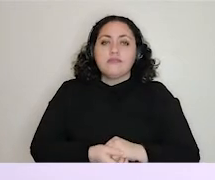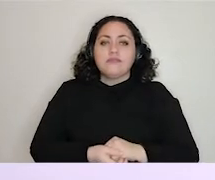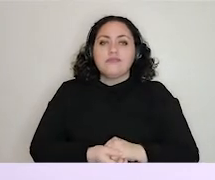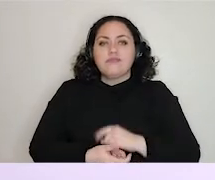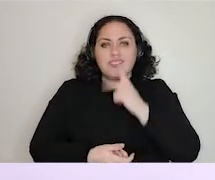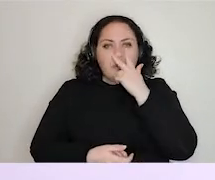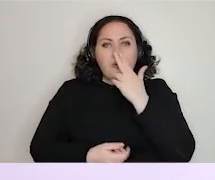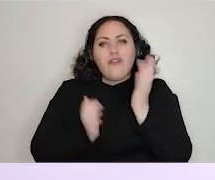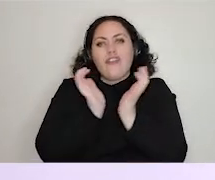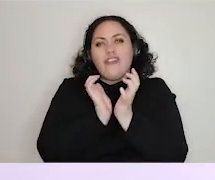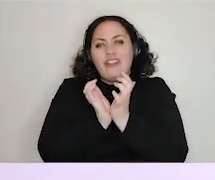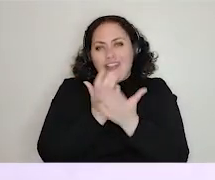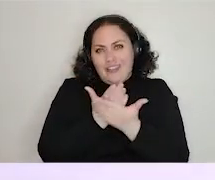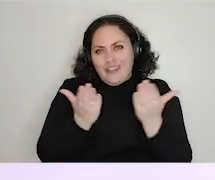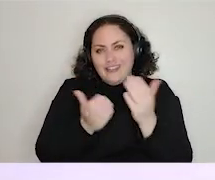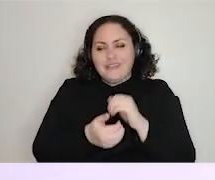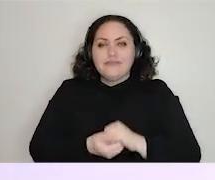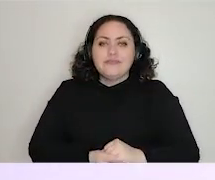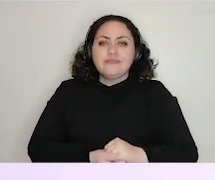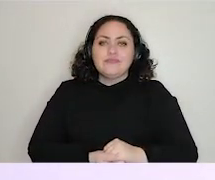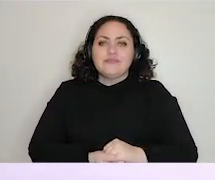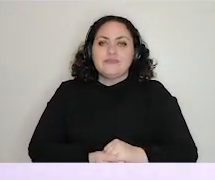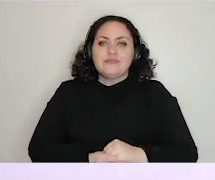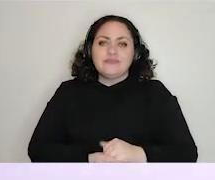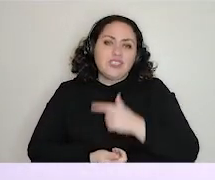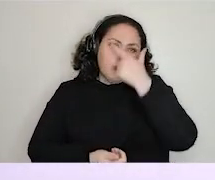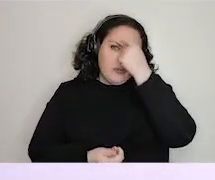da URGS, colega aqui de vocês, né?